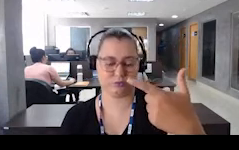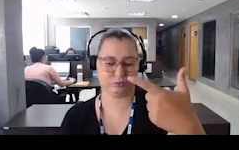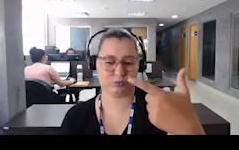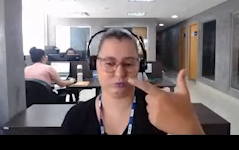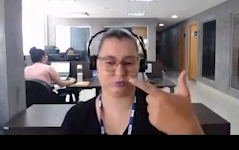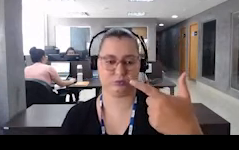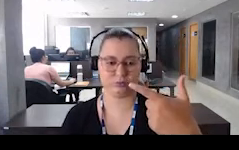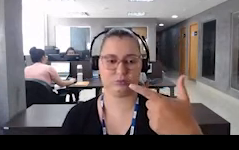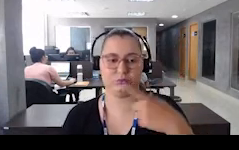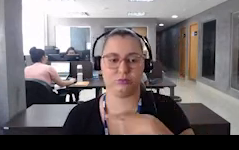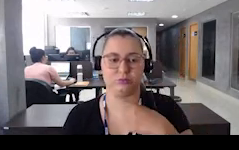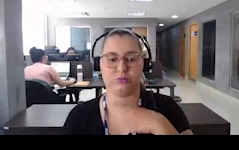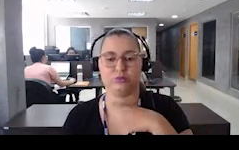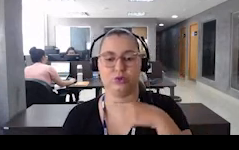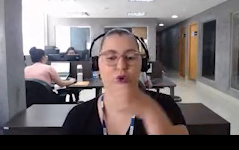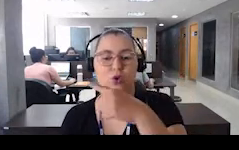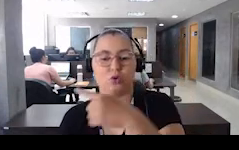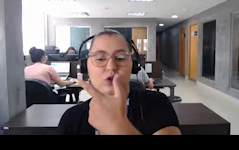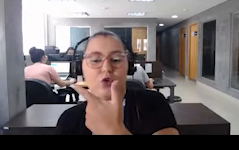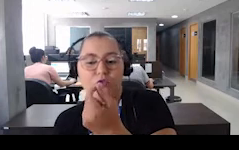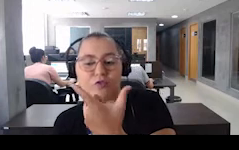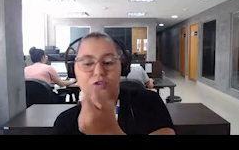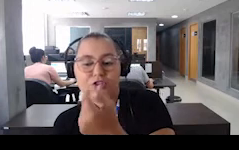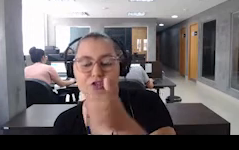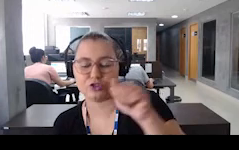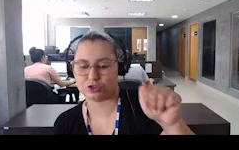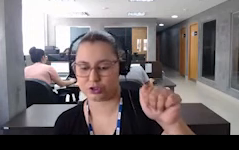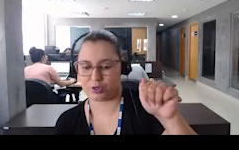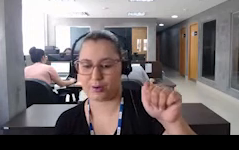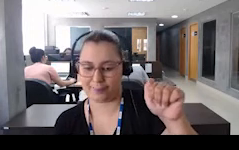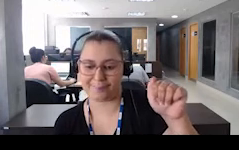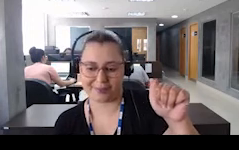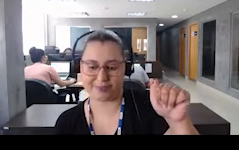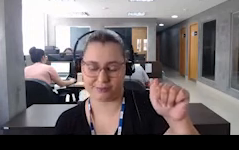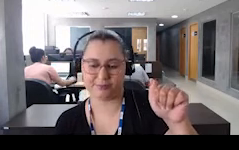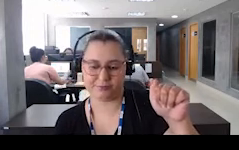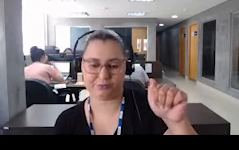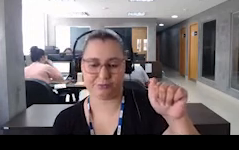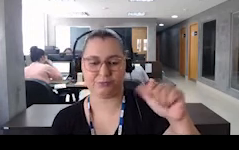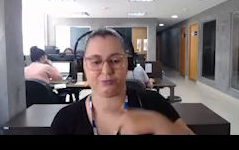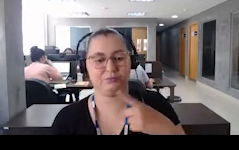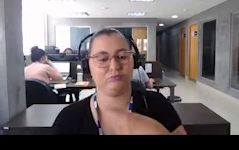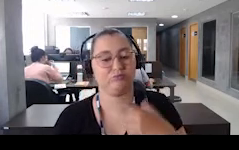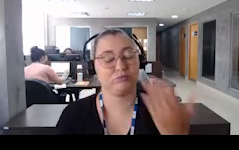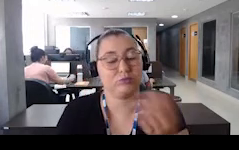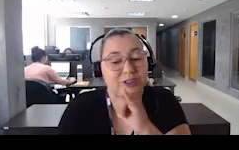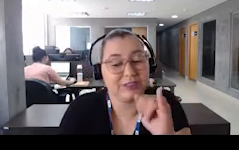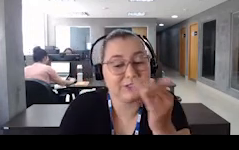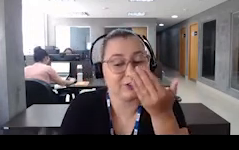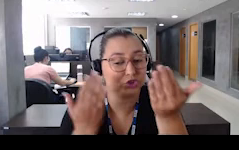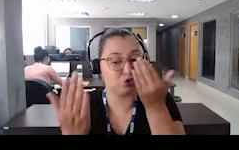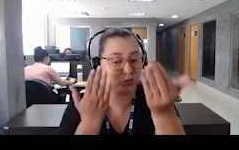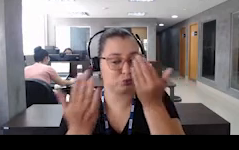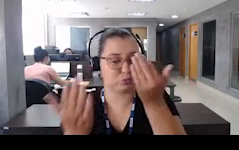8,82, certo? Quanto que é o contactor que a gente tem? É de 20 ampere, né? Então, se a